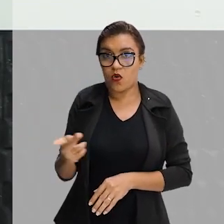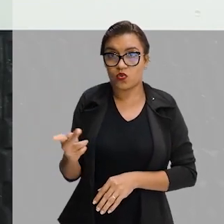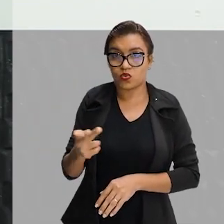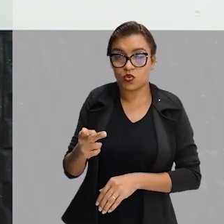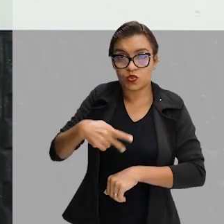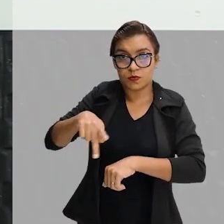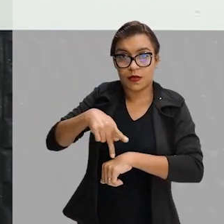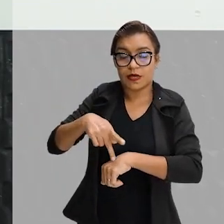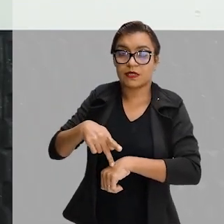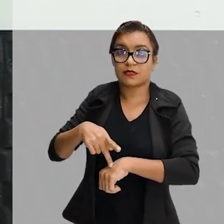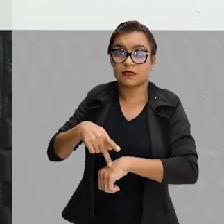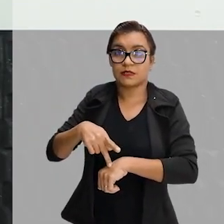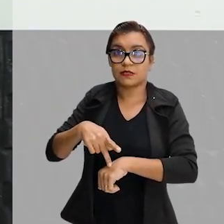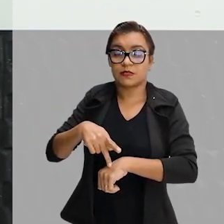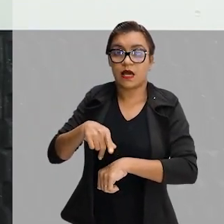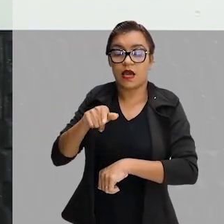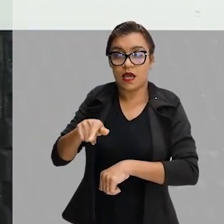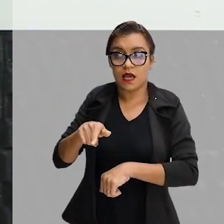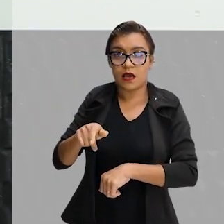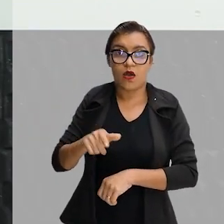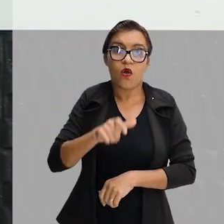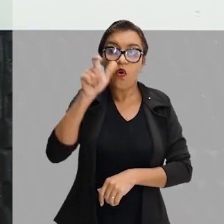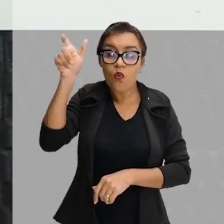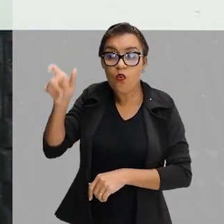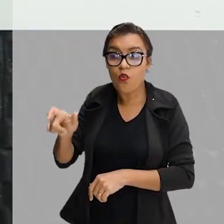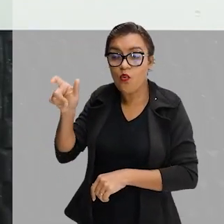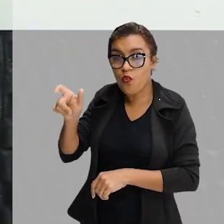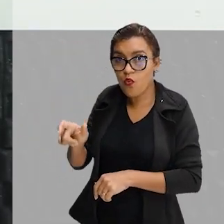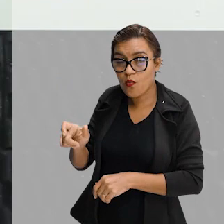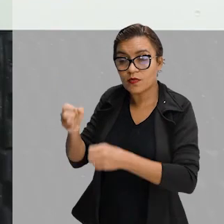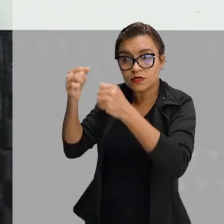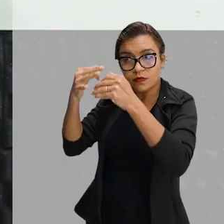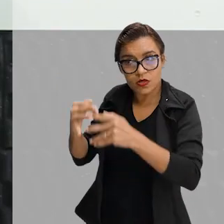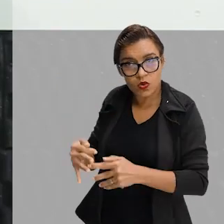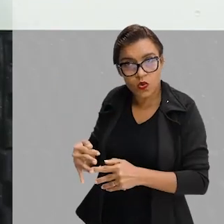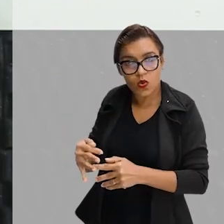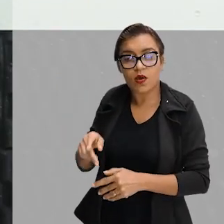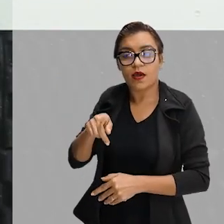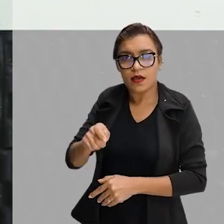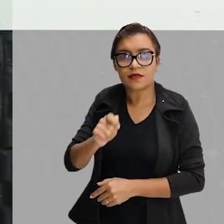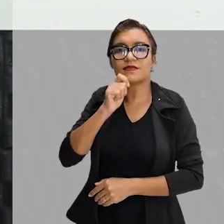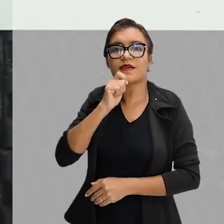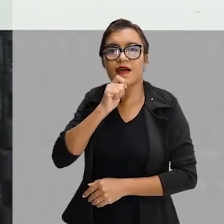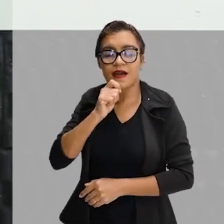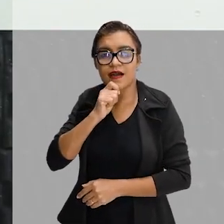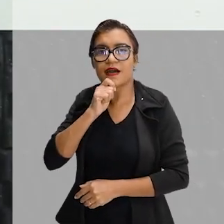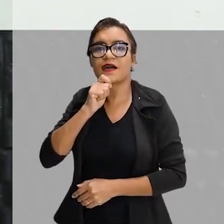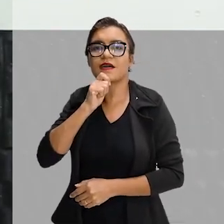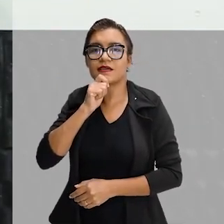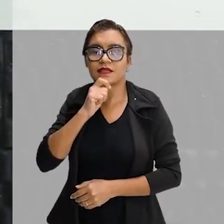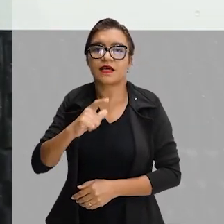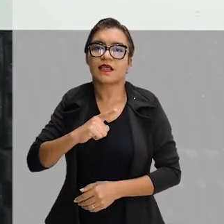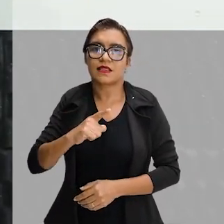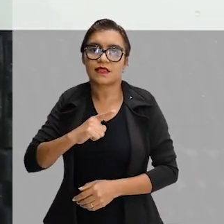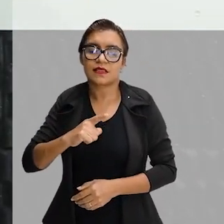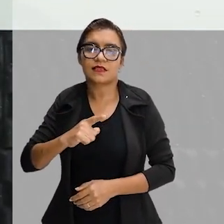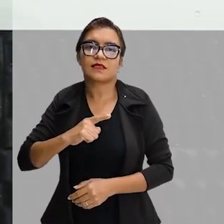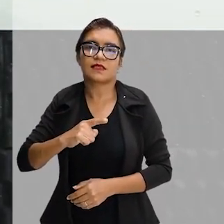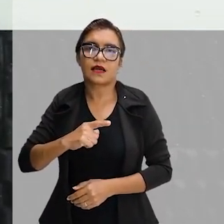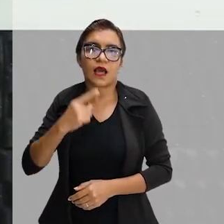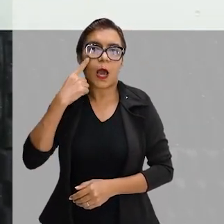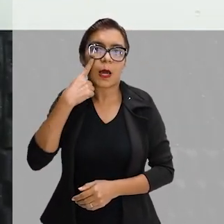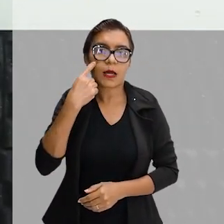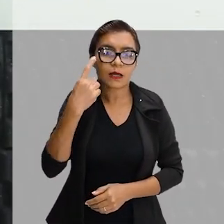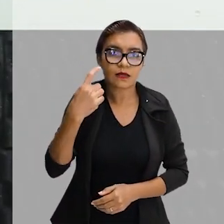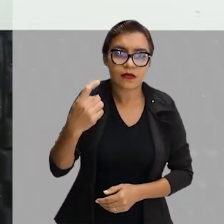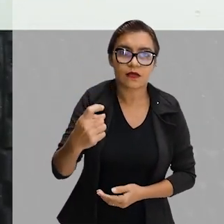aquele investidor de Nova York, disse que ainda contemplam os interesses dos capitalistas, os interesses de quem